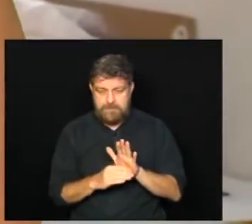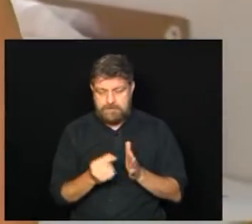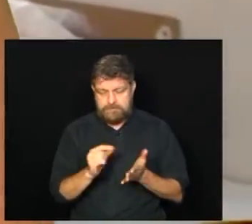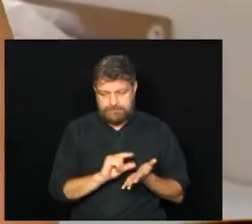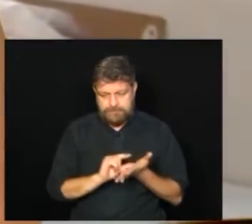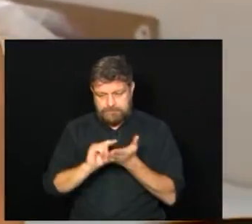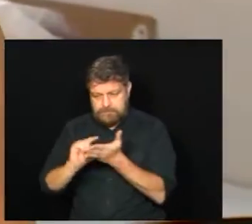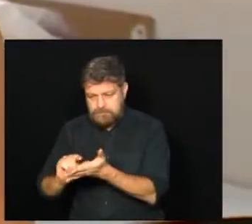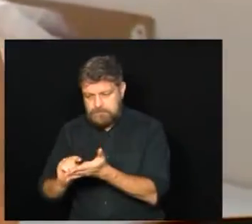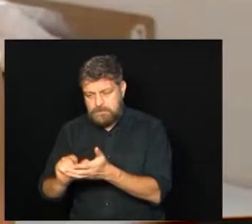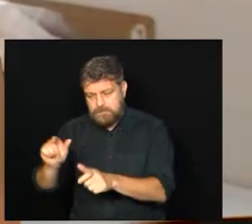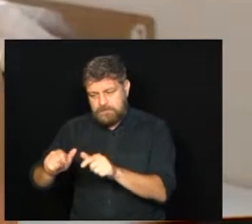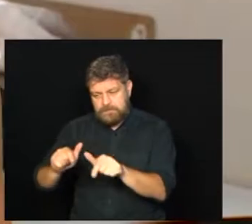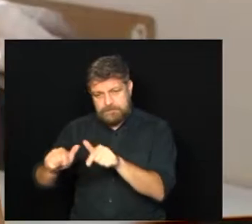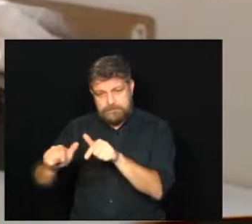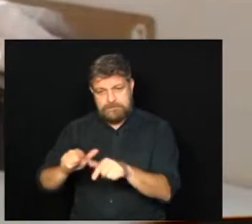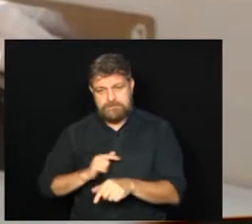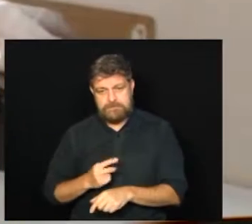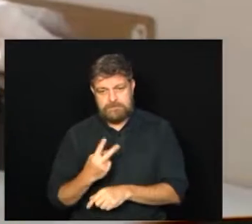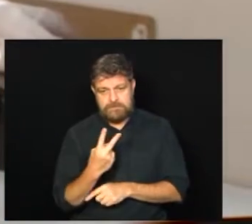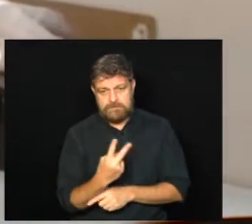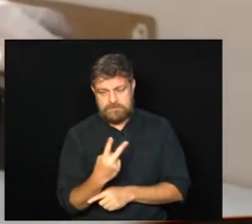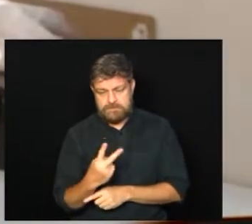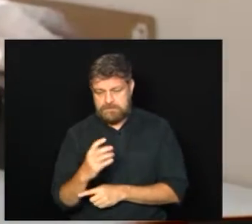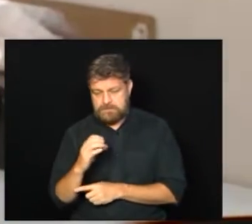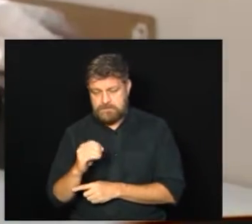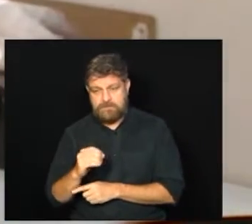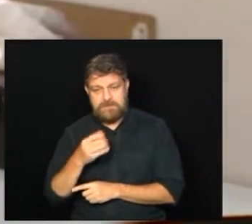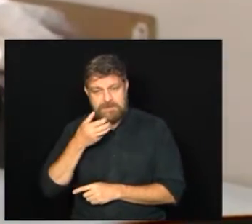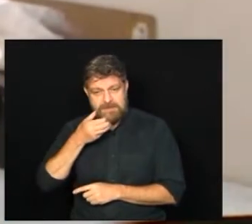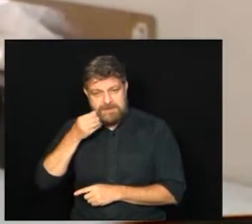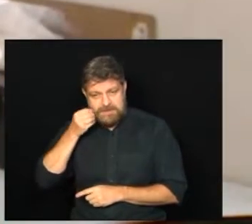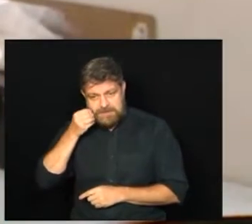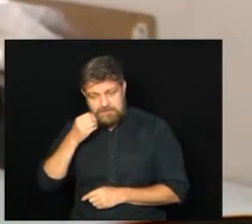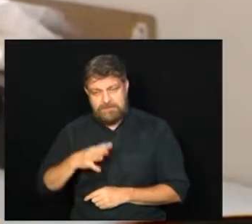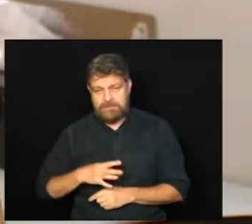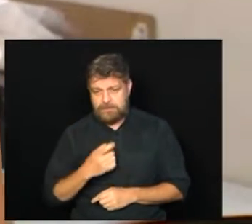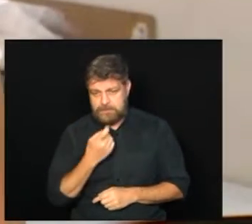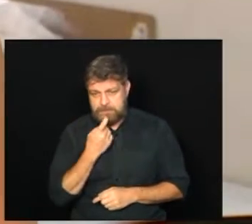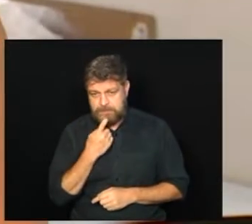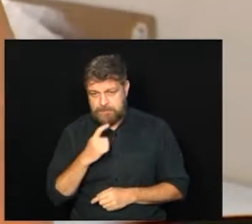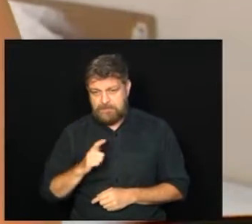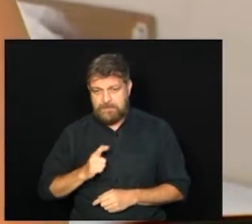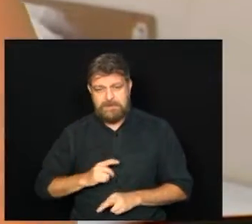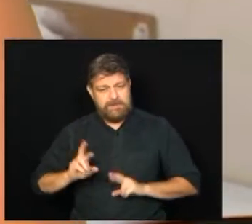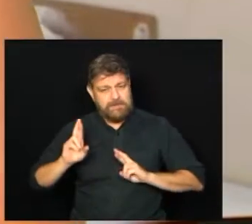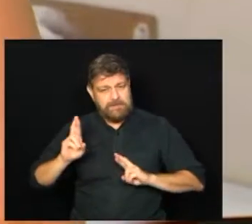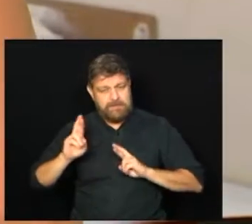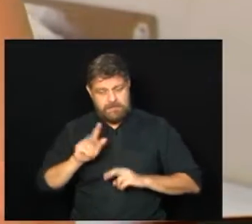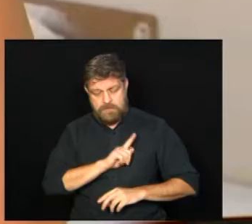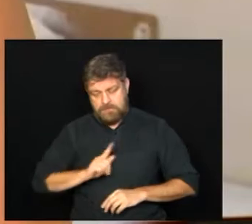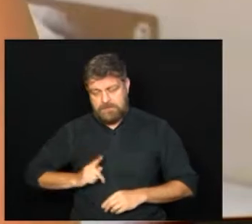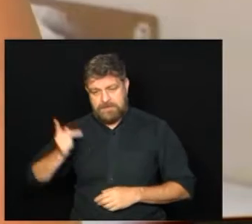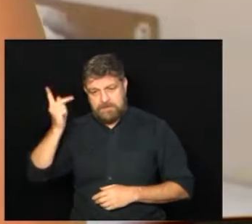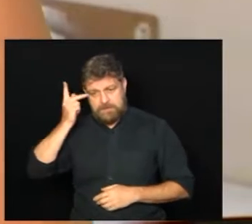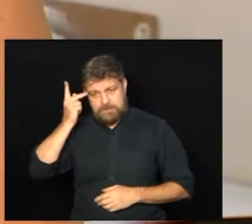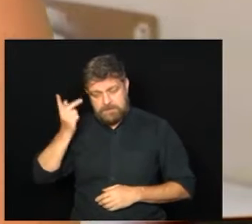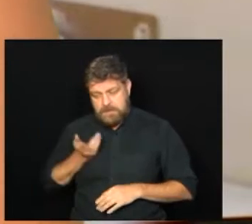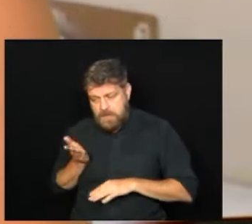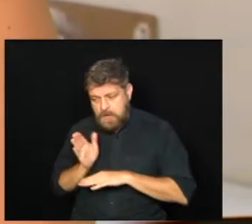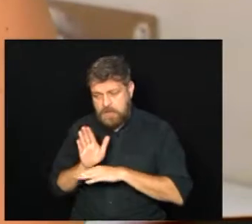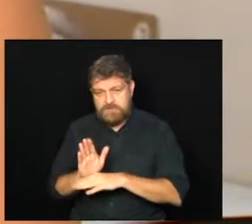Trabalho, ele conta com 220 vagas para o município, mas a expectativa do governo do estado é